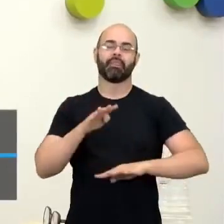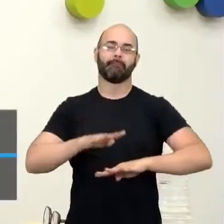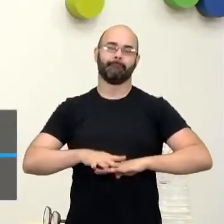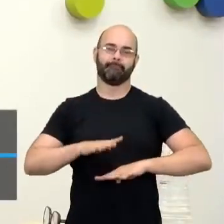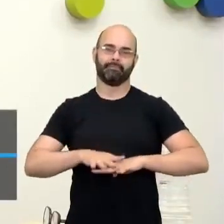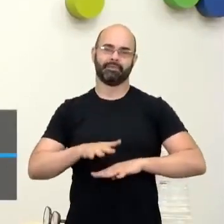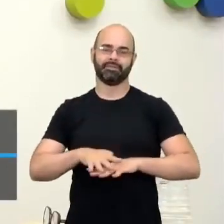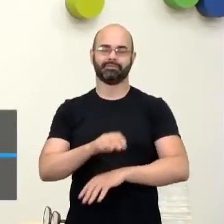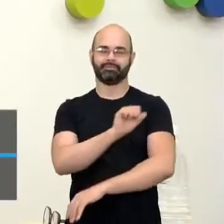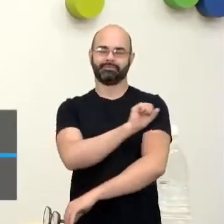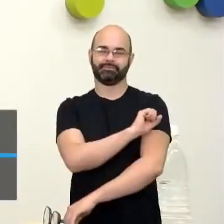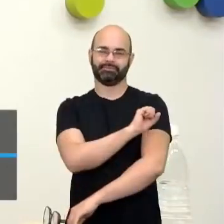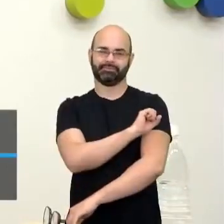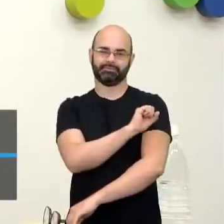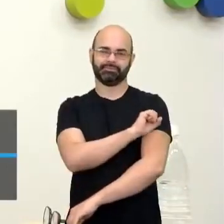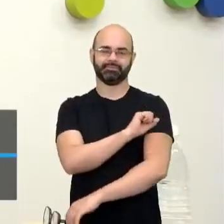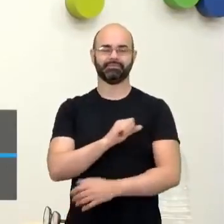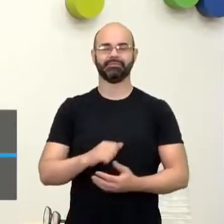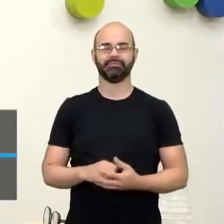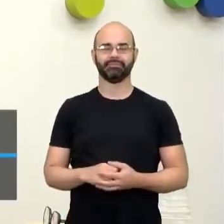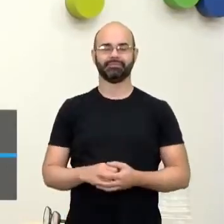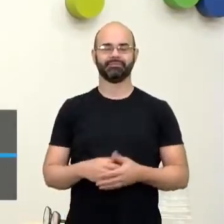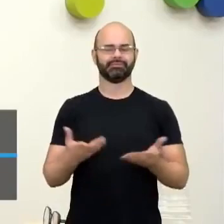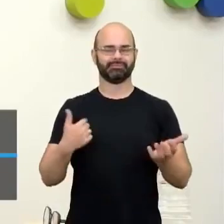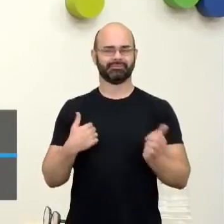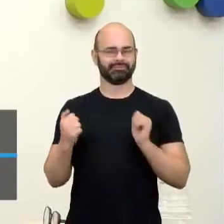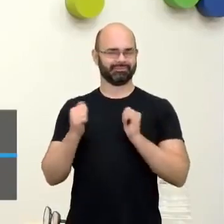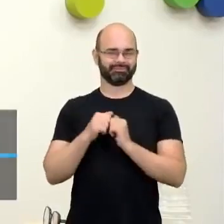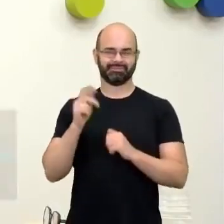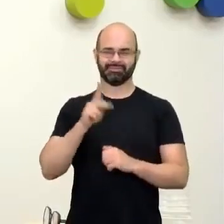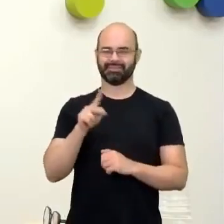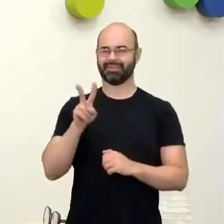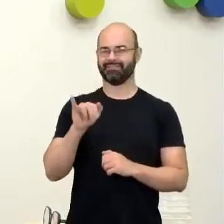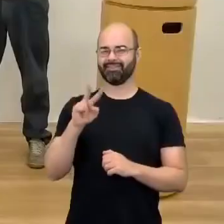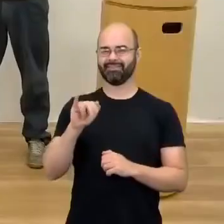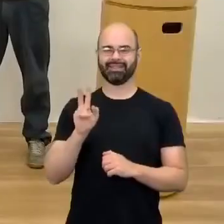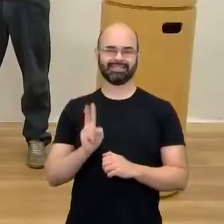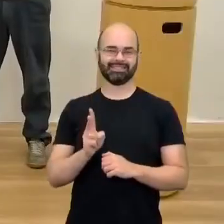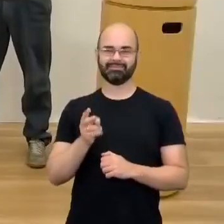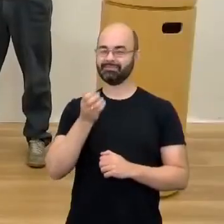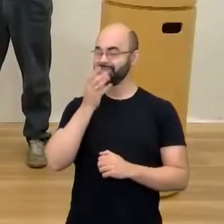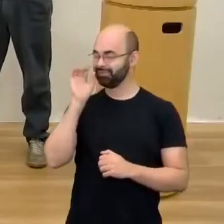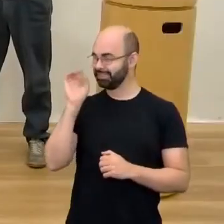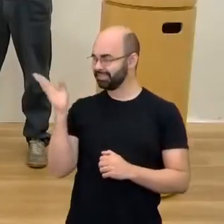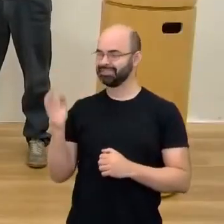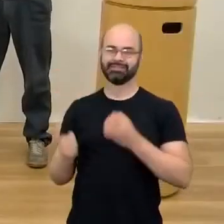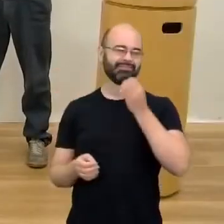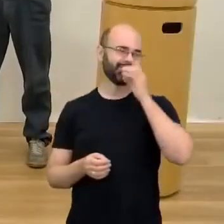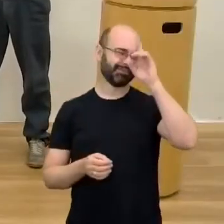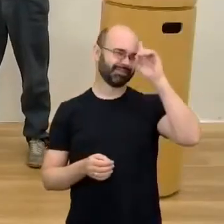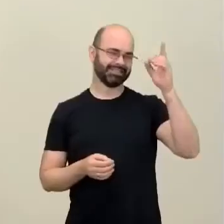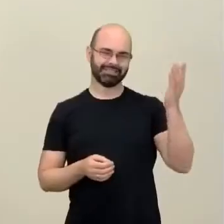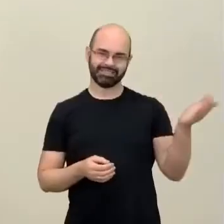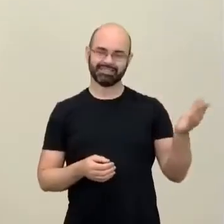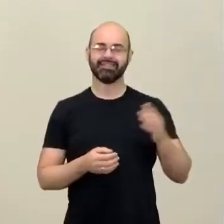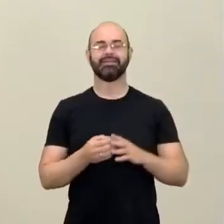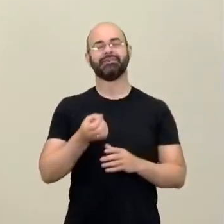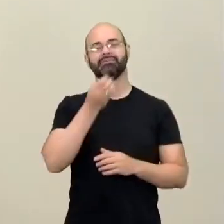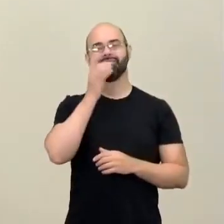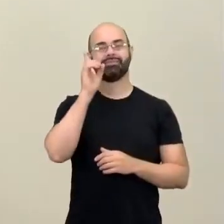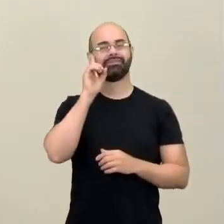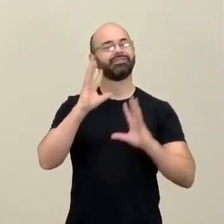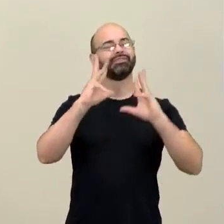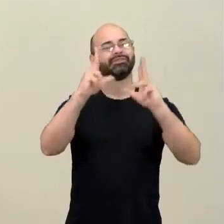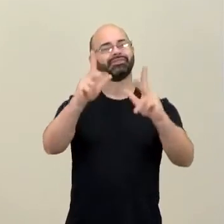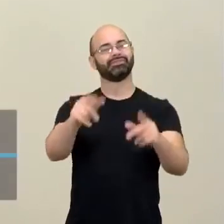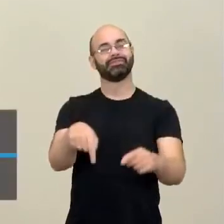ensino fundamental, anos finais. E comigo hoje, sempre, professora Viviane. Bom dia, Vivi. Bom dia, Osmar. Bom dia, pessoal. Que bom que vocês chegaram